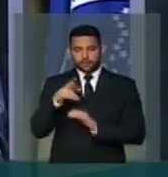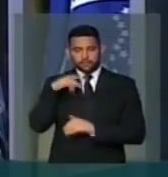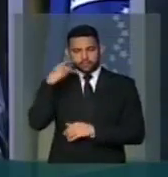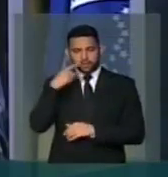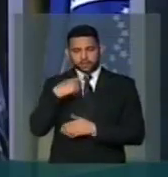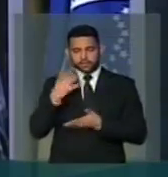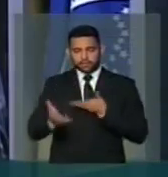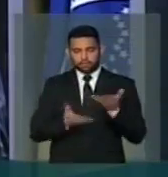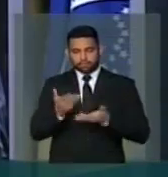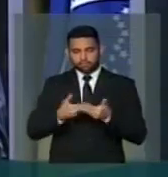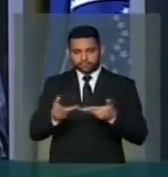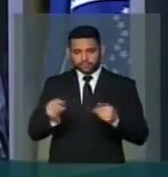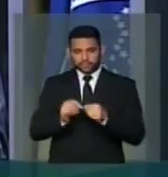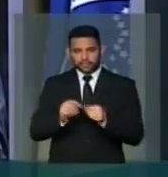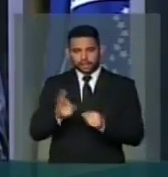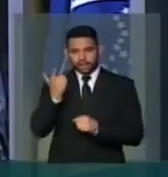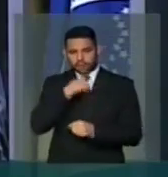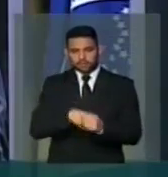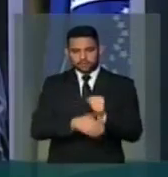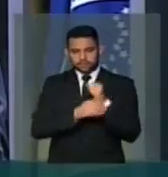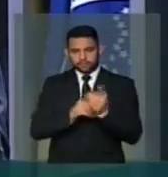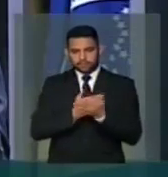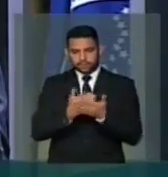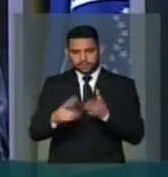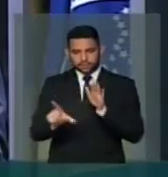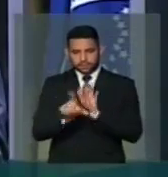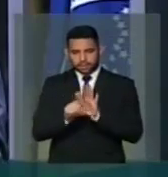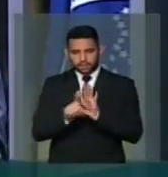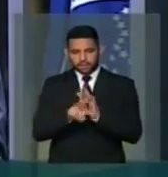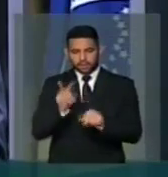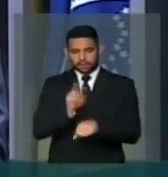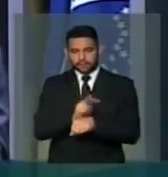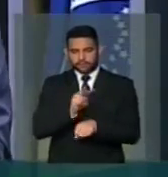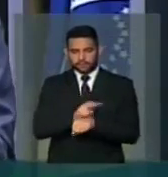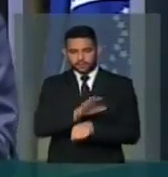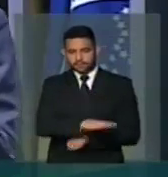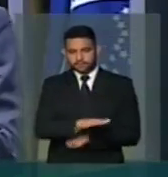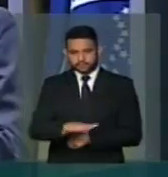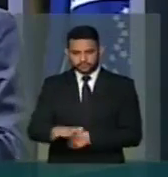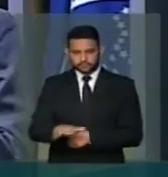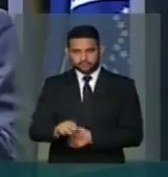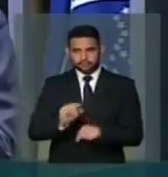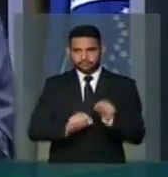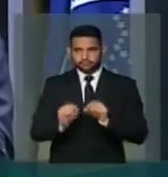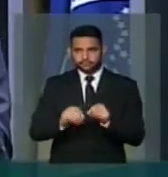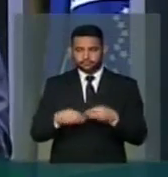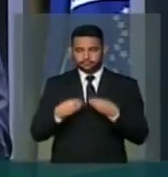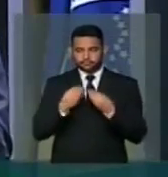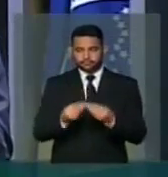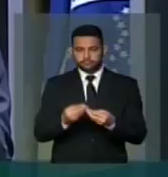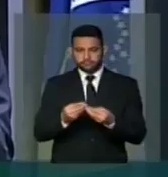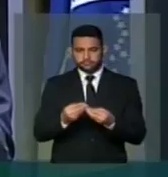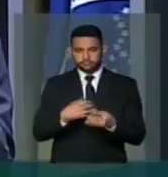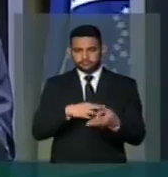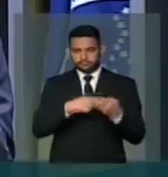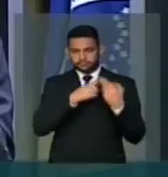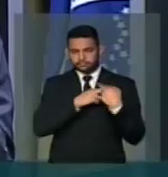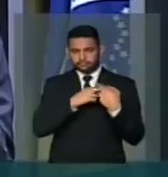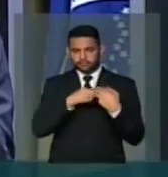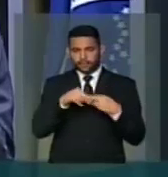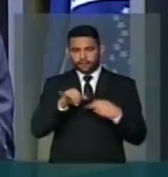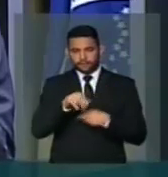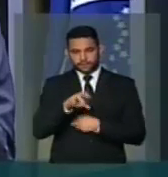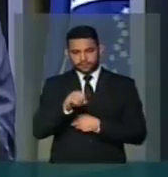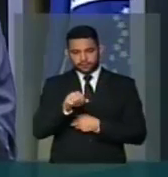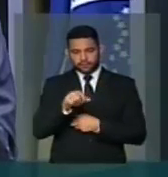política de atendimento, a garantia do devido processo legal e da defesa ao adolescente a quem se atribua a autoria de ato